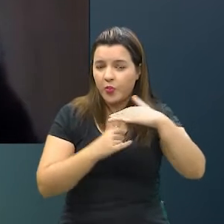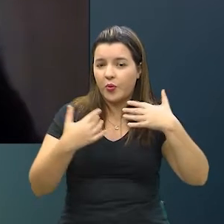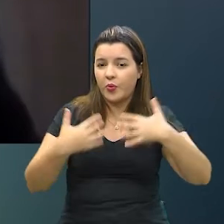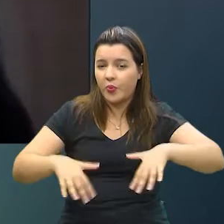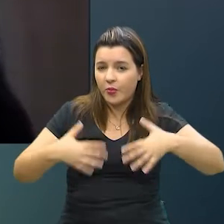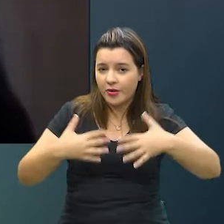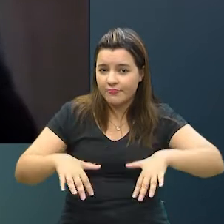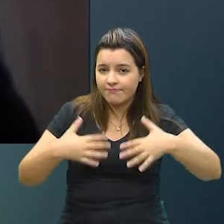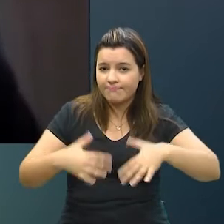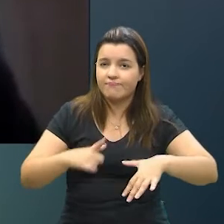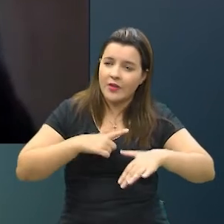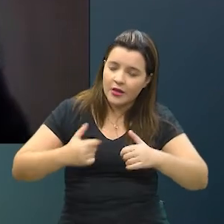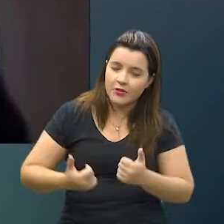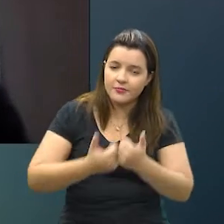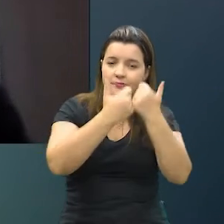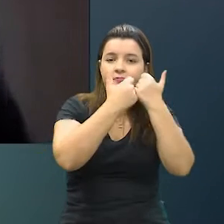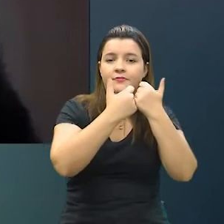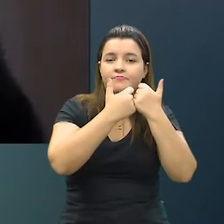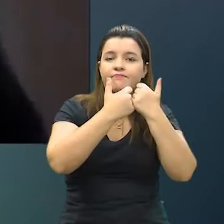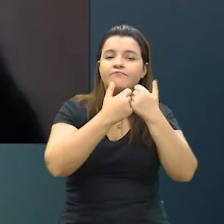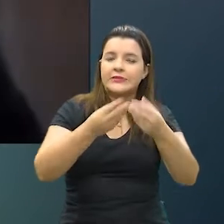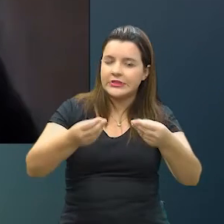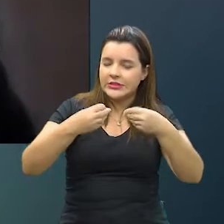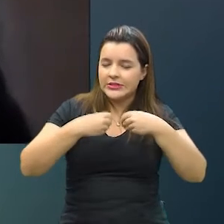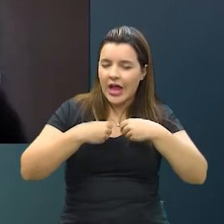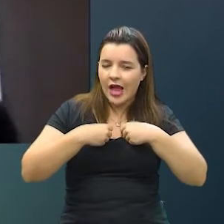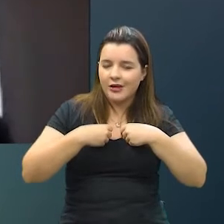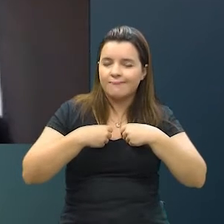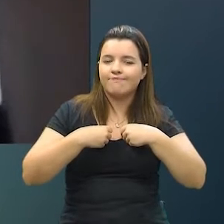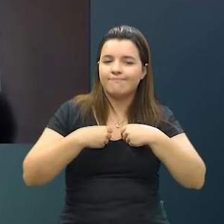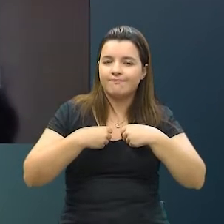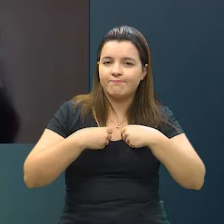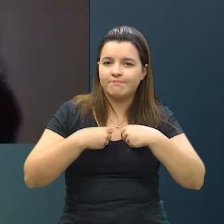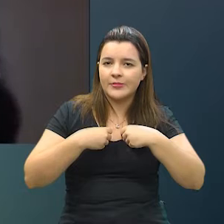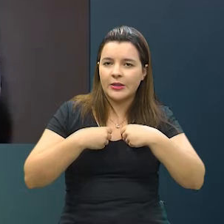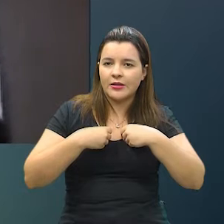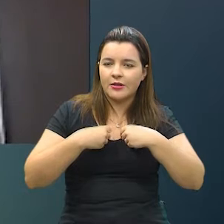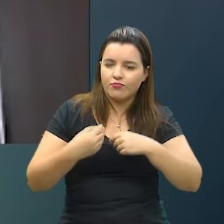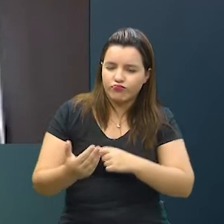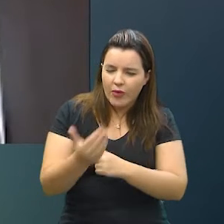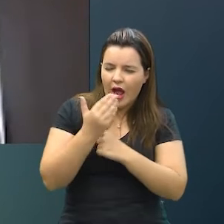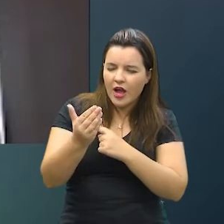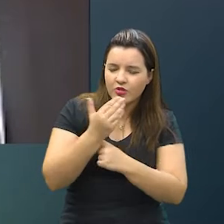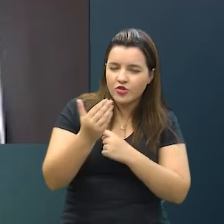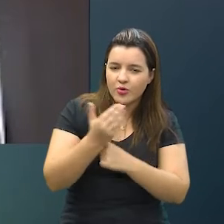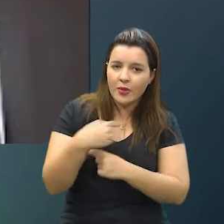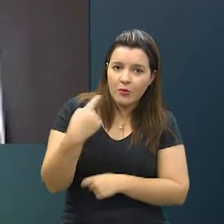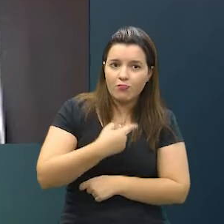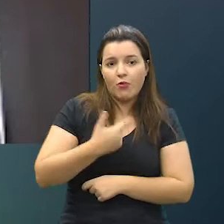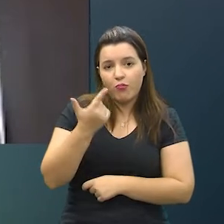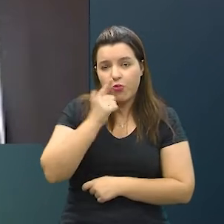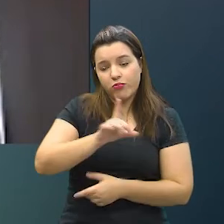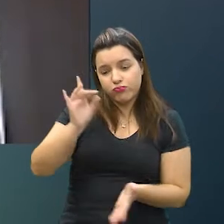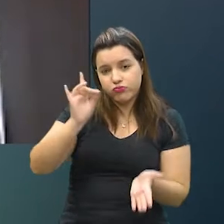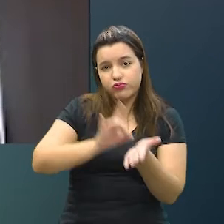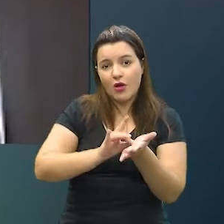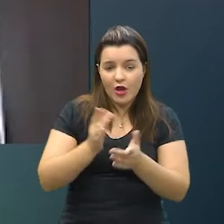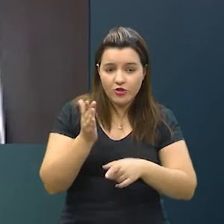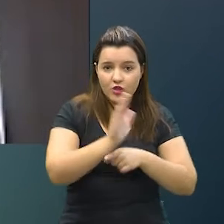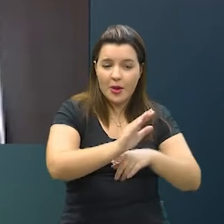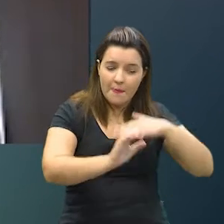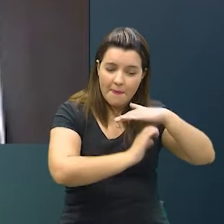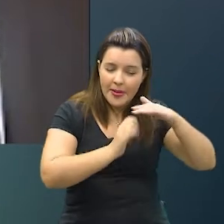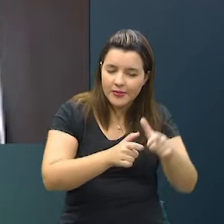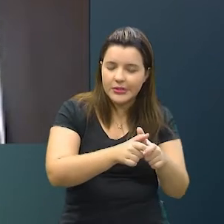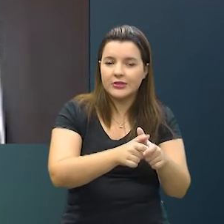instituição que nos apoia, né? E que está realmente nos dando todo esse suporte para que a gente consiga realmente fazer com